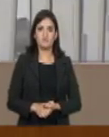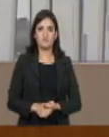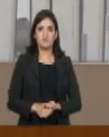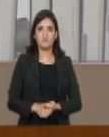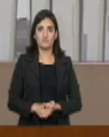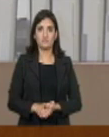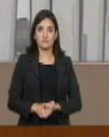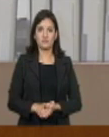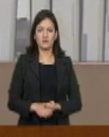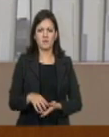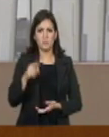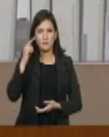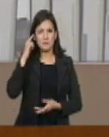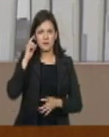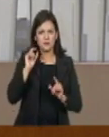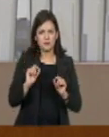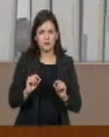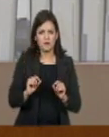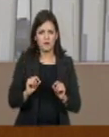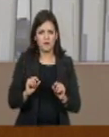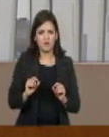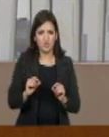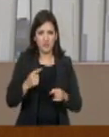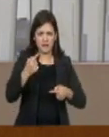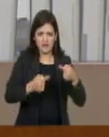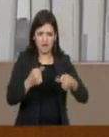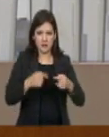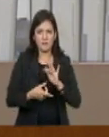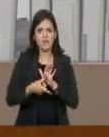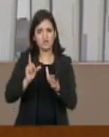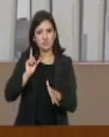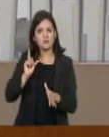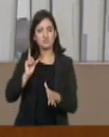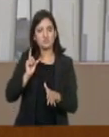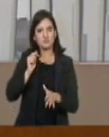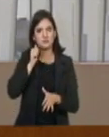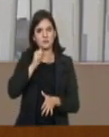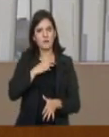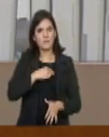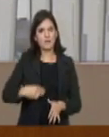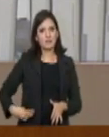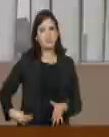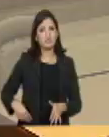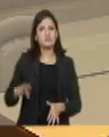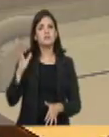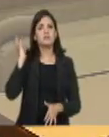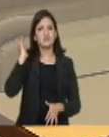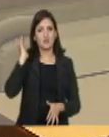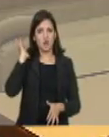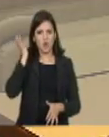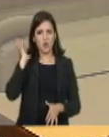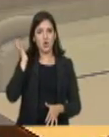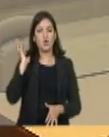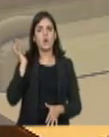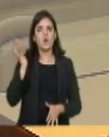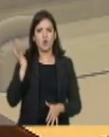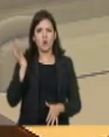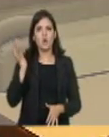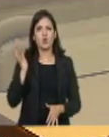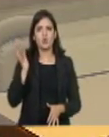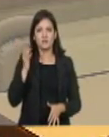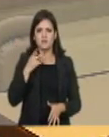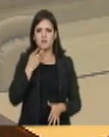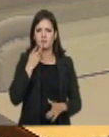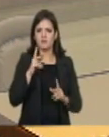E penso que em debate anterior, a ministra Rosa, desculpe fazer a pergunta. Sim, senhor presidente,